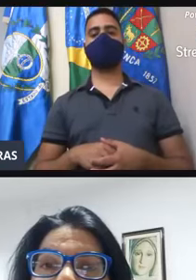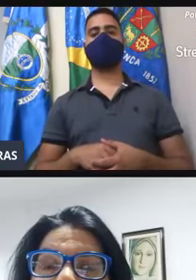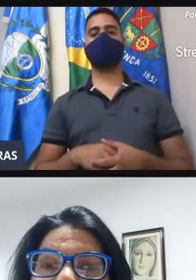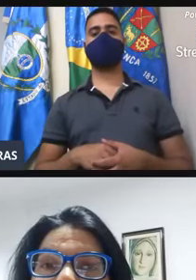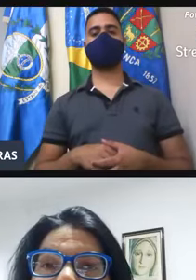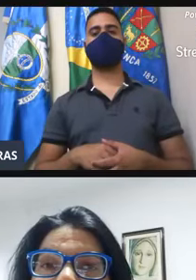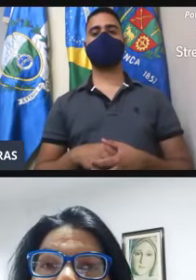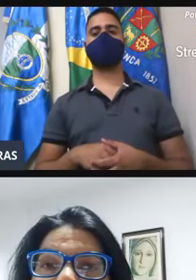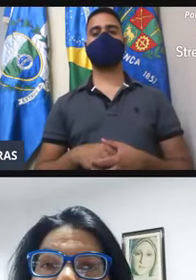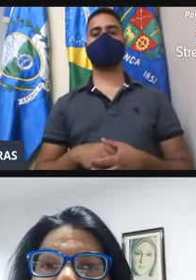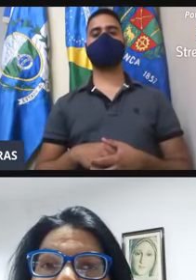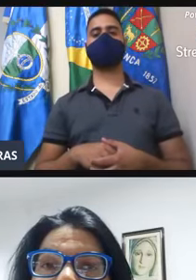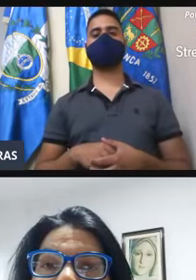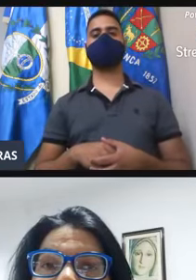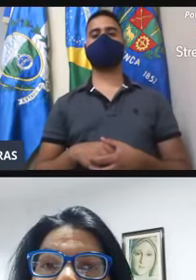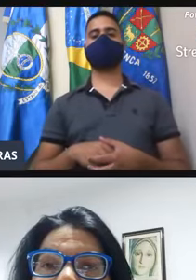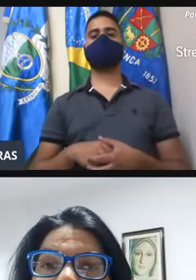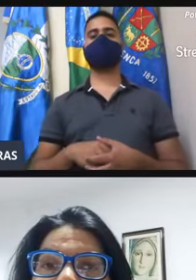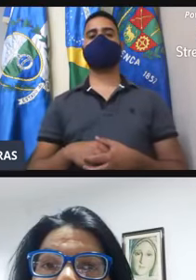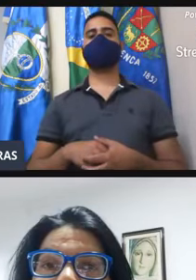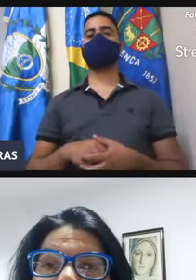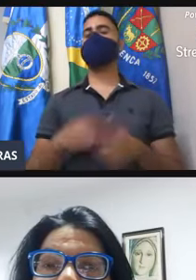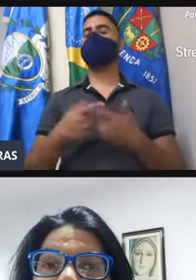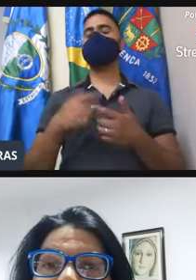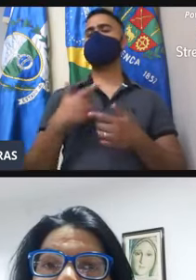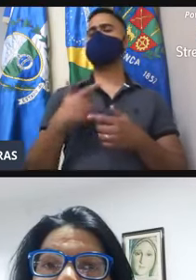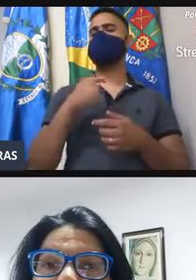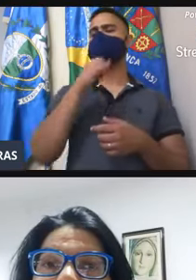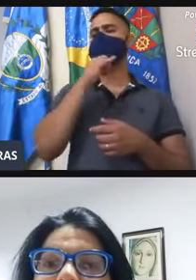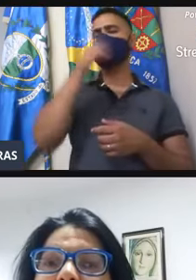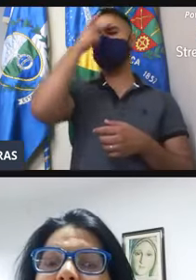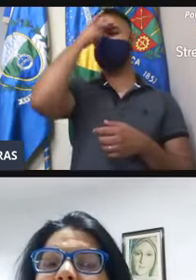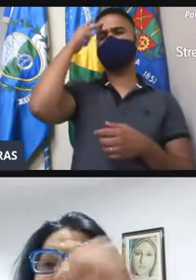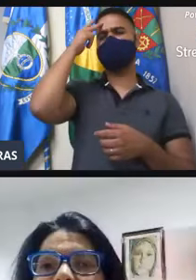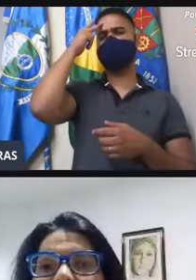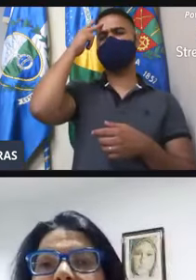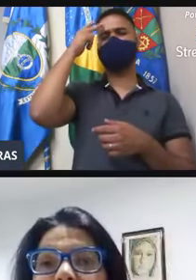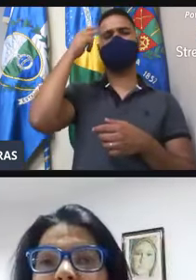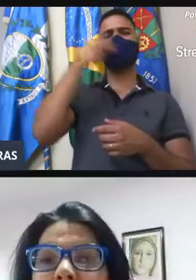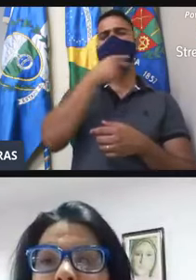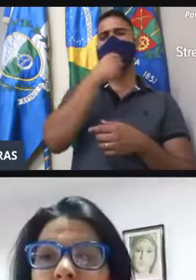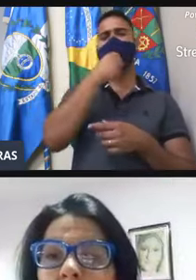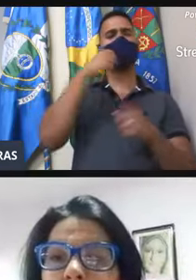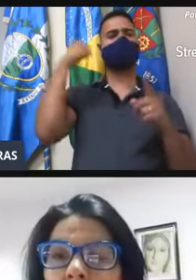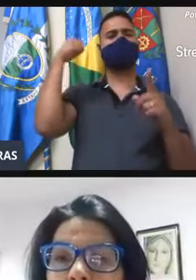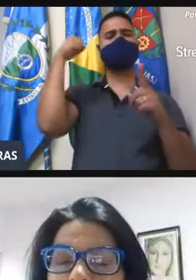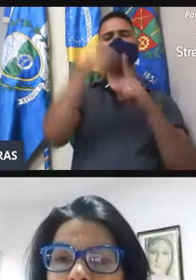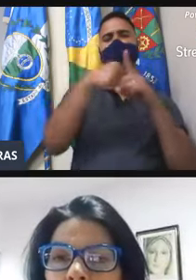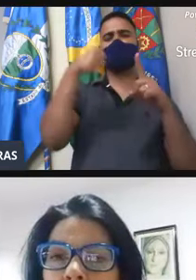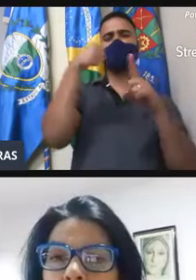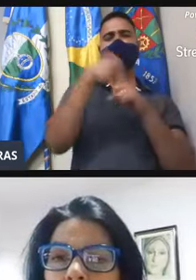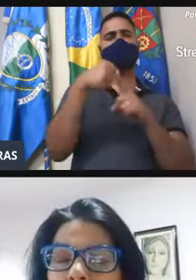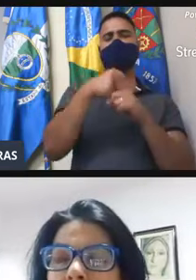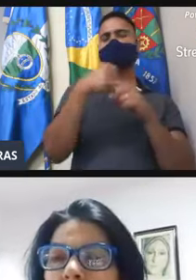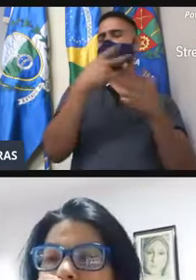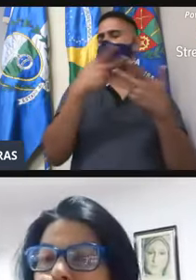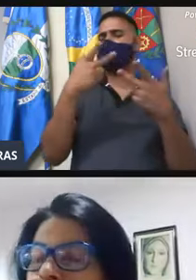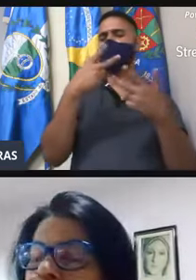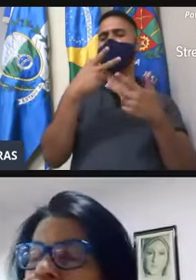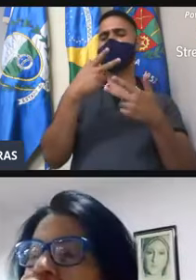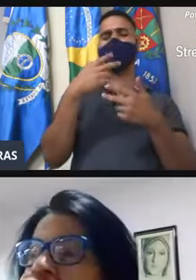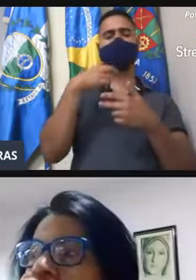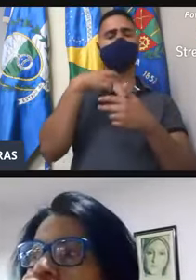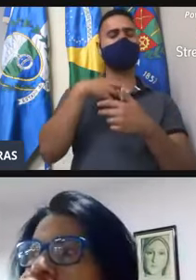quando um sem-vergonha bate na sua companheira, aquilo ali é uma desgraça alheia.